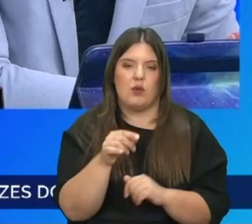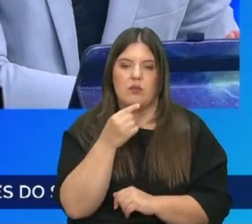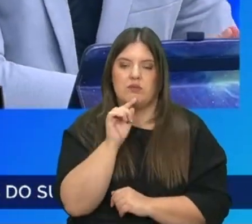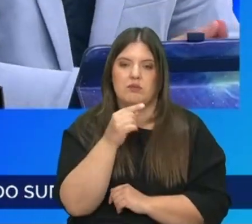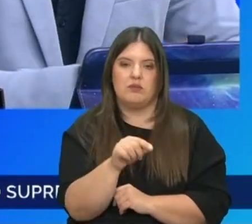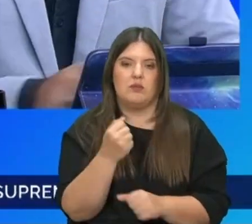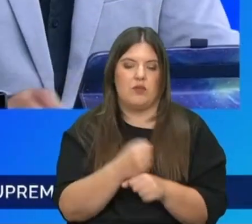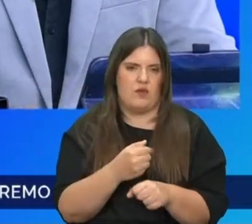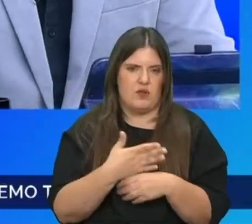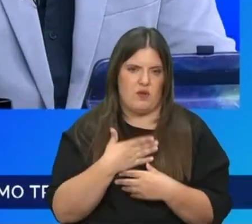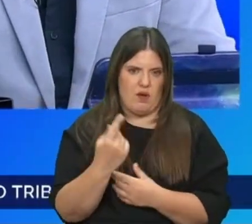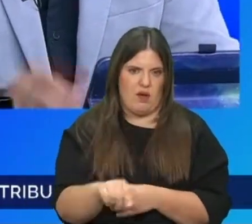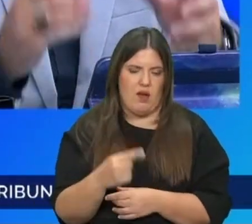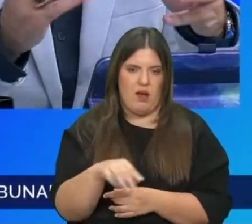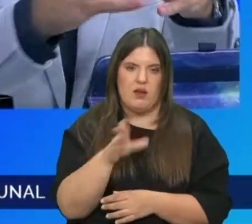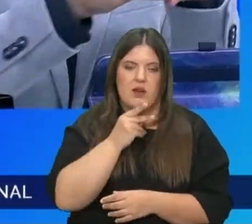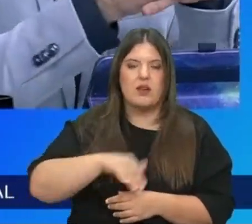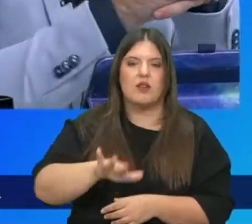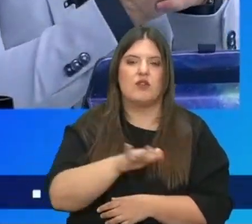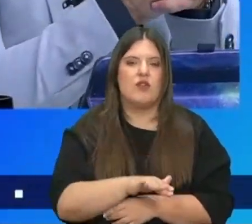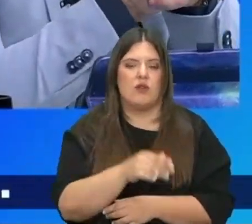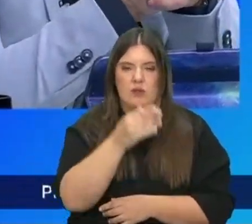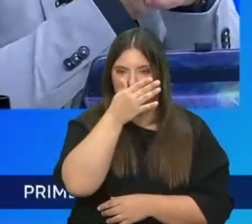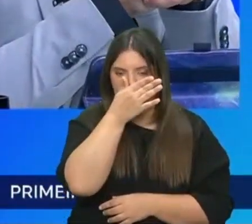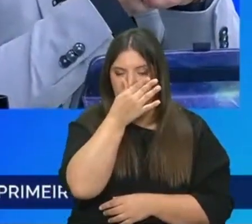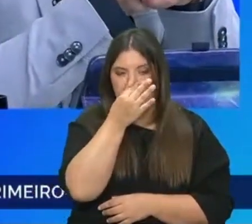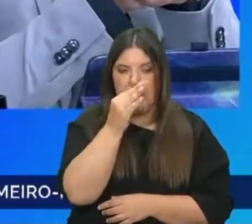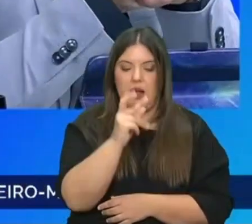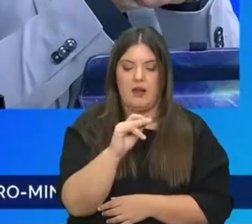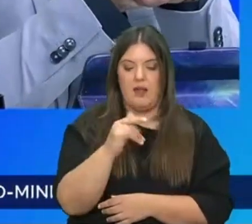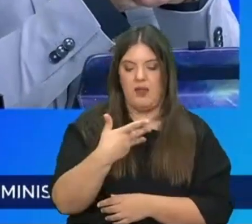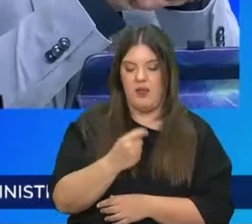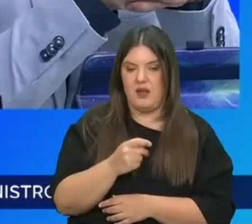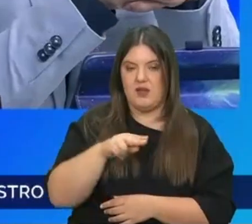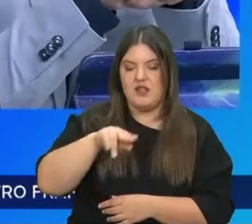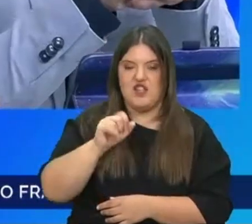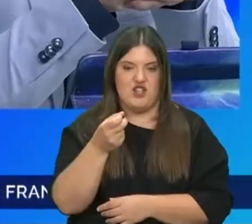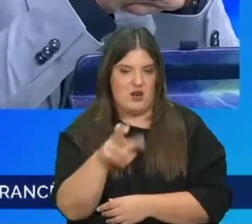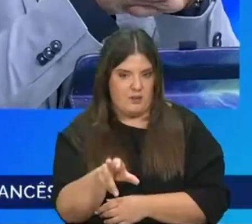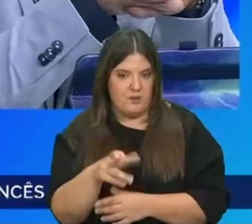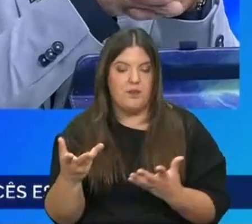essa profissão, na remota região de Agadez, no Níger,